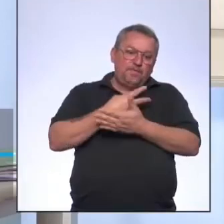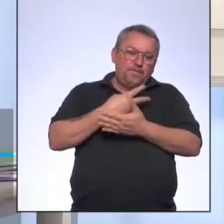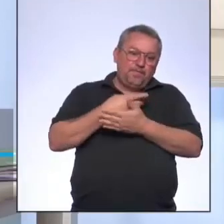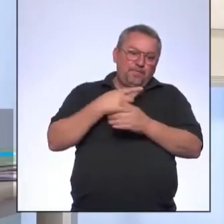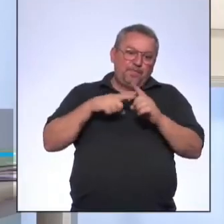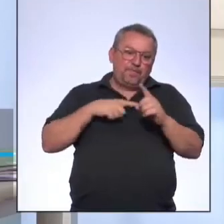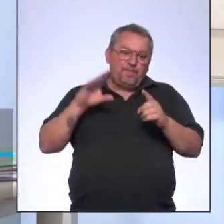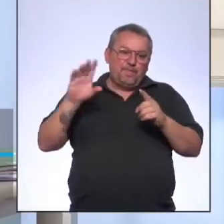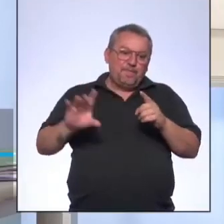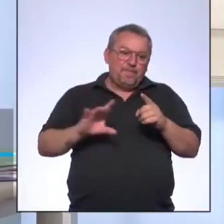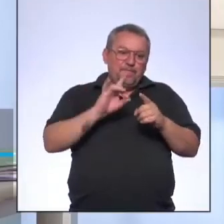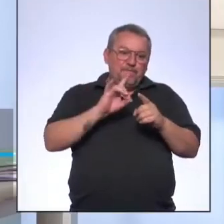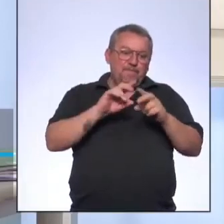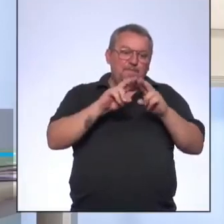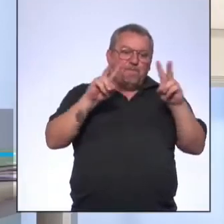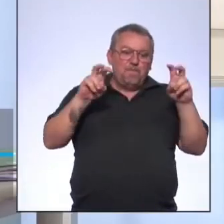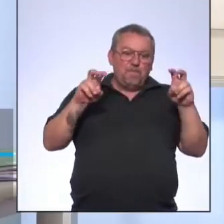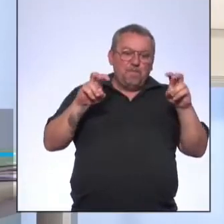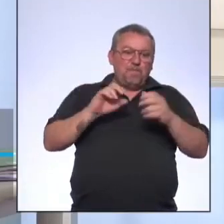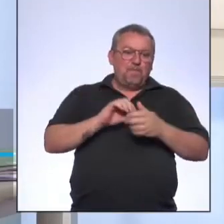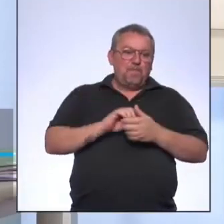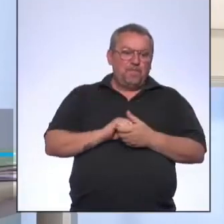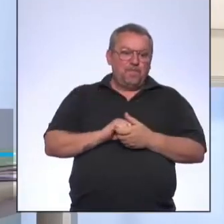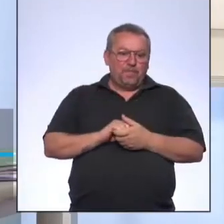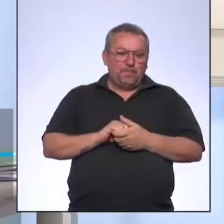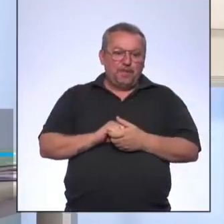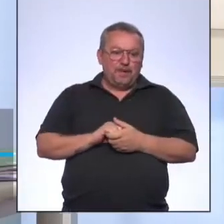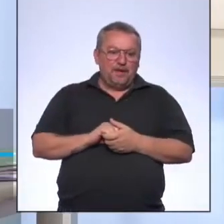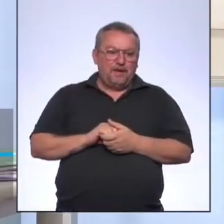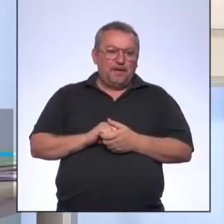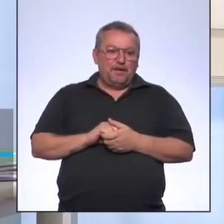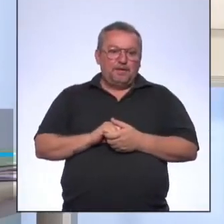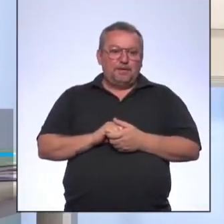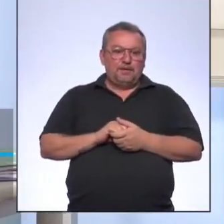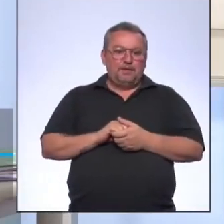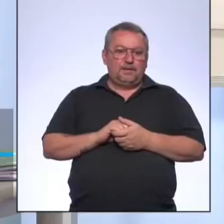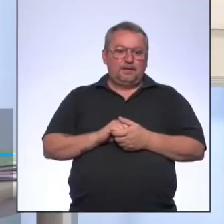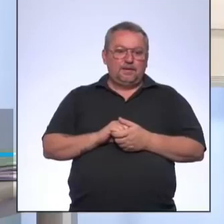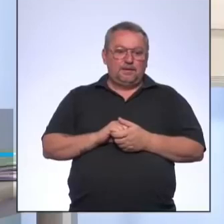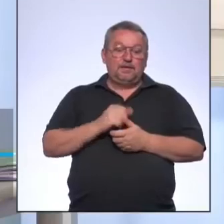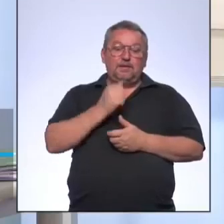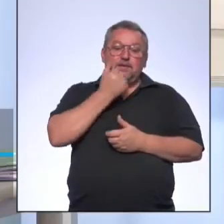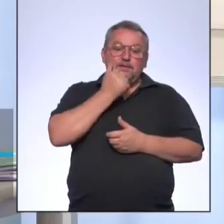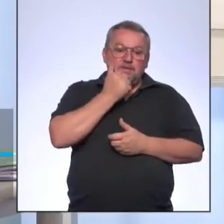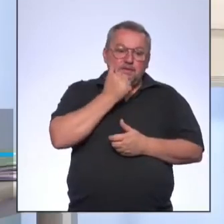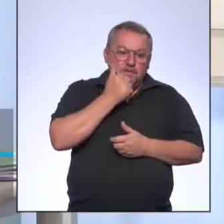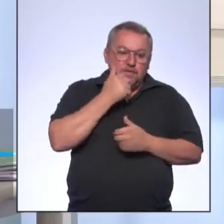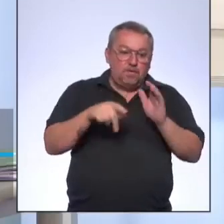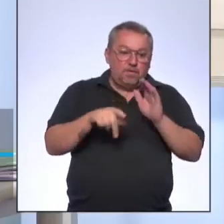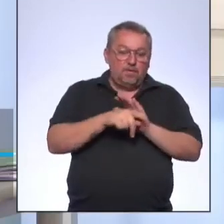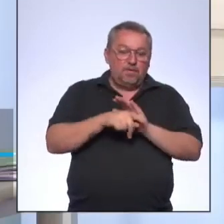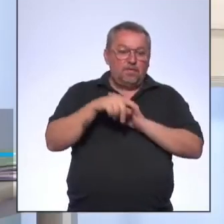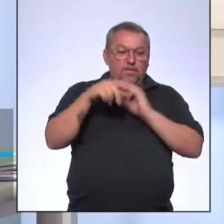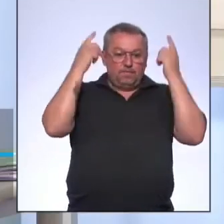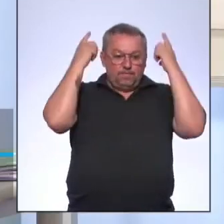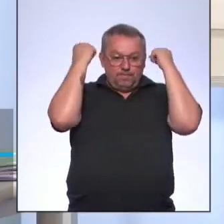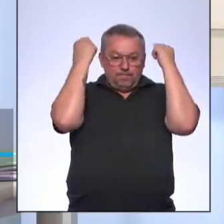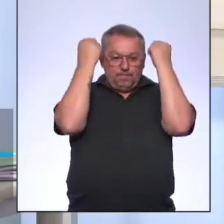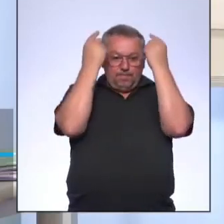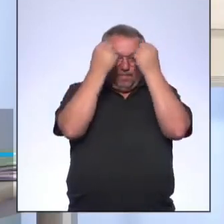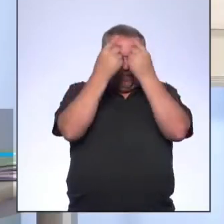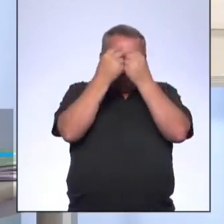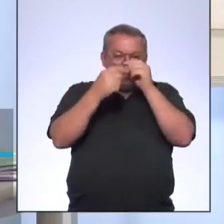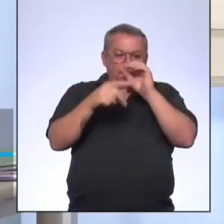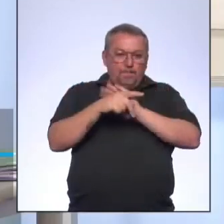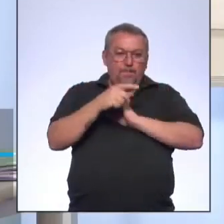eu copiei a terminologia do Wikipedia. Então, ele diz assim, que ciência vem do grego scientia, e